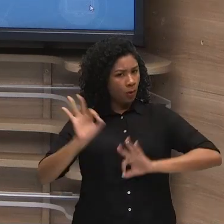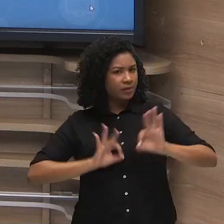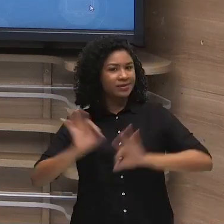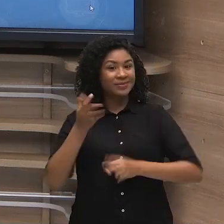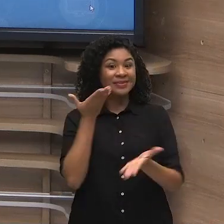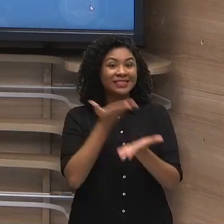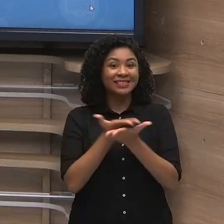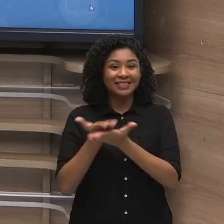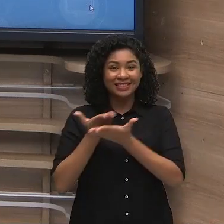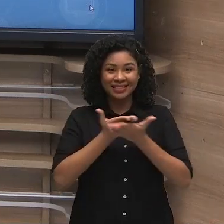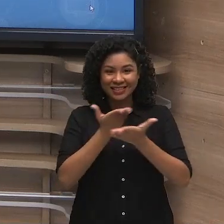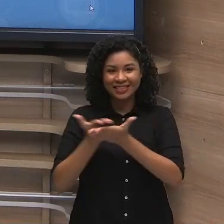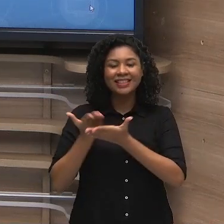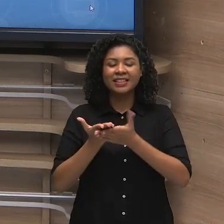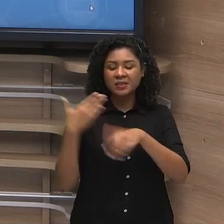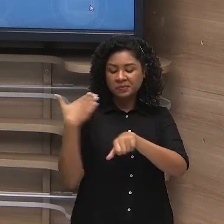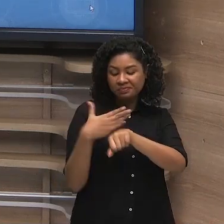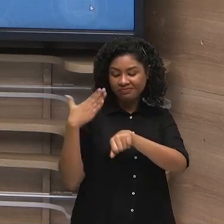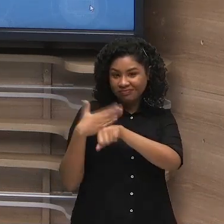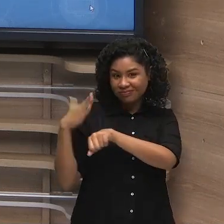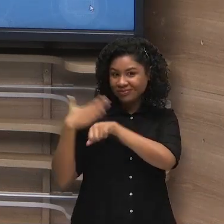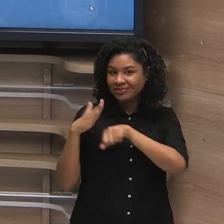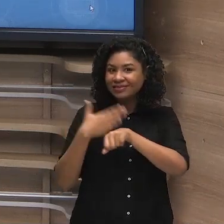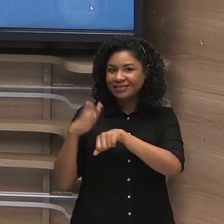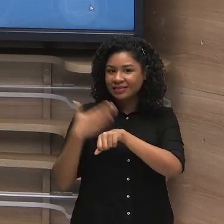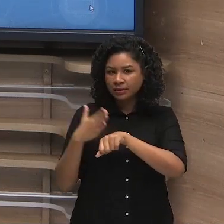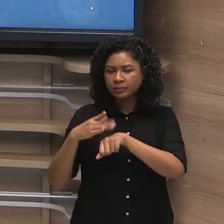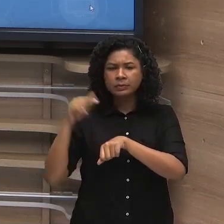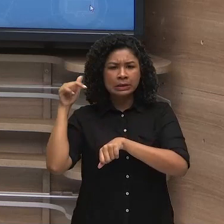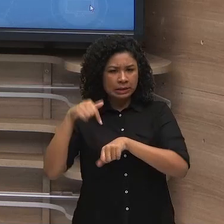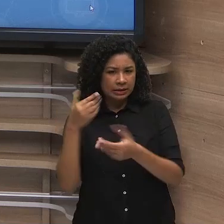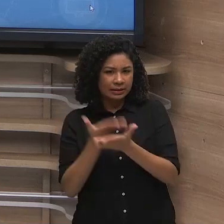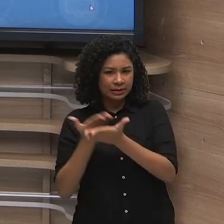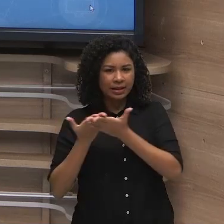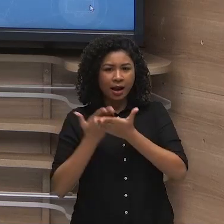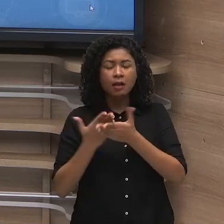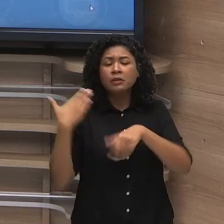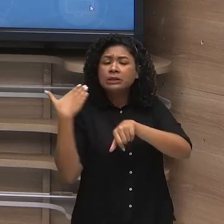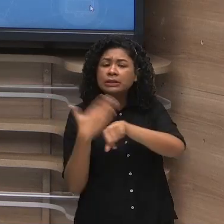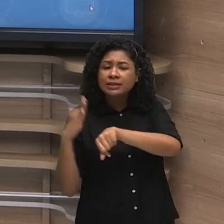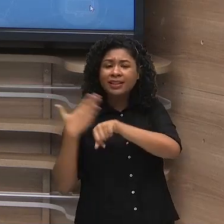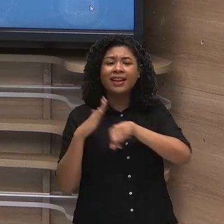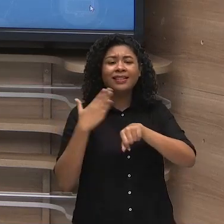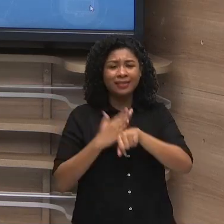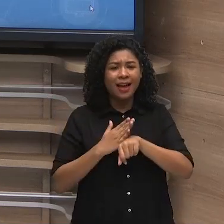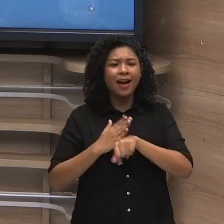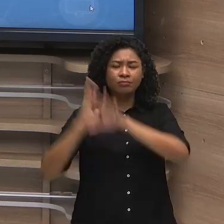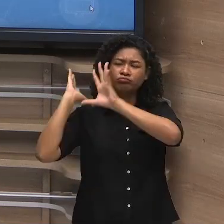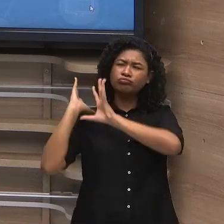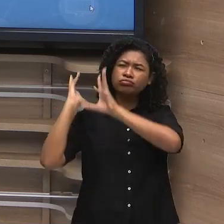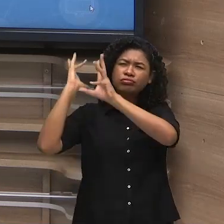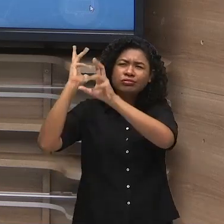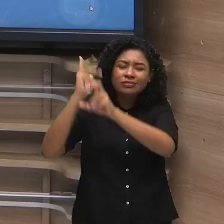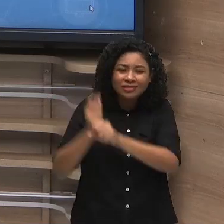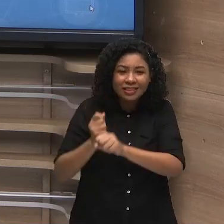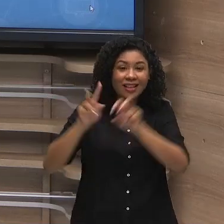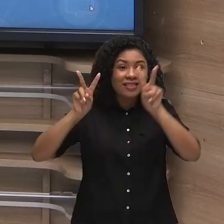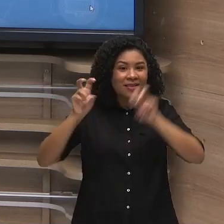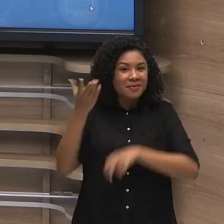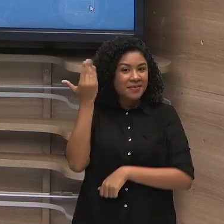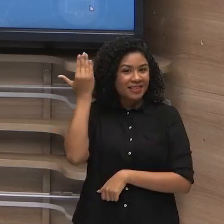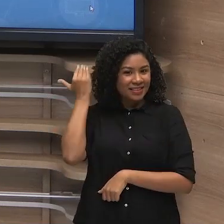uma aula de praticando, no qual nós vamos aí exercitar aquilo que estudamos na nossa última aula de